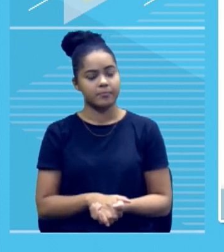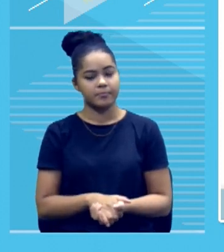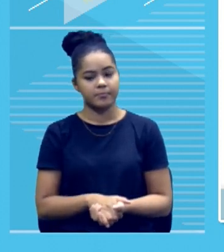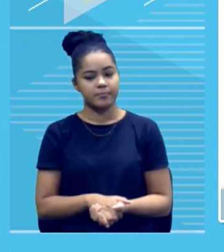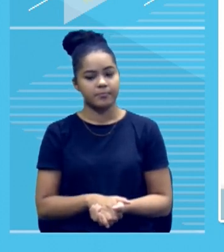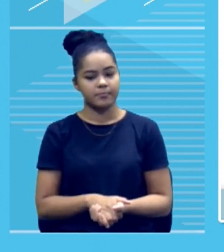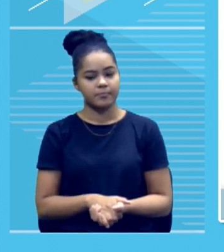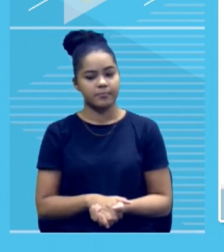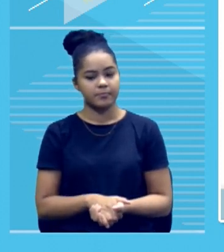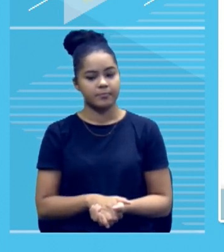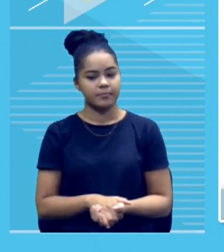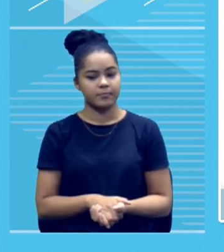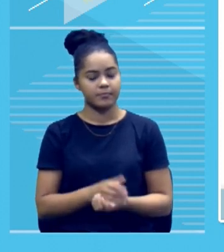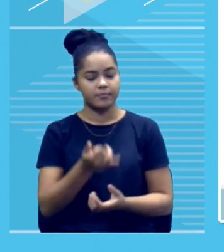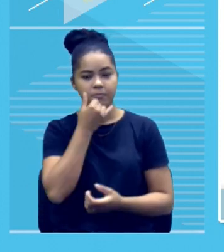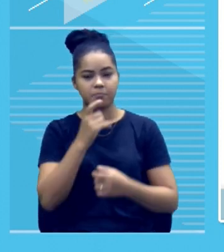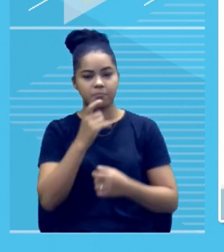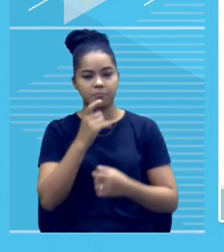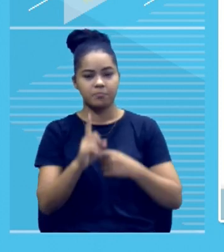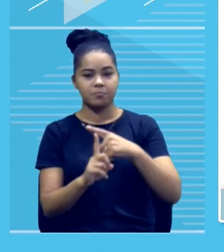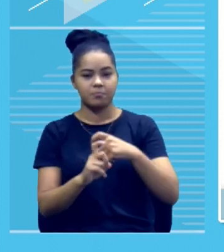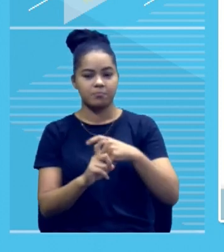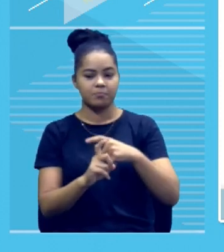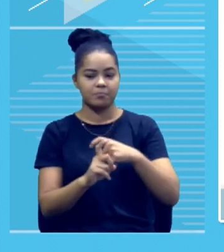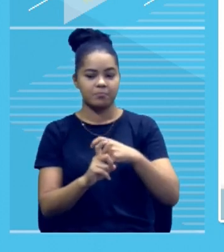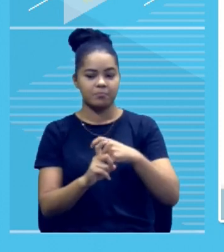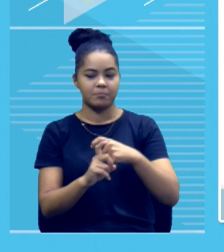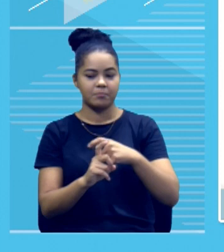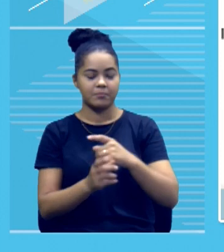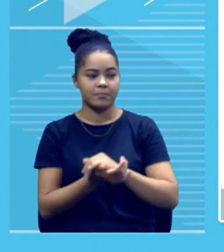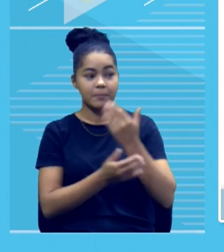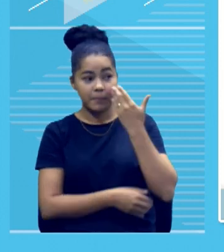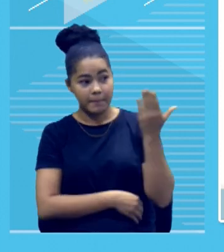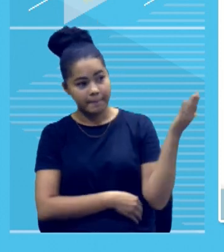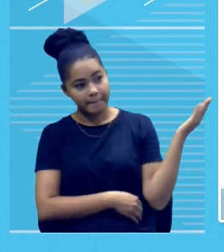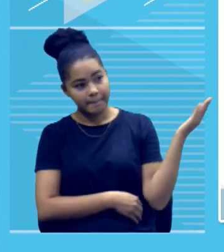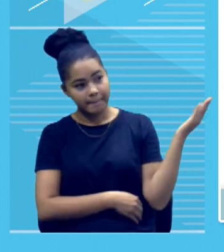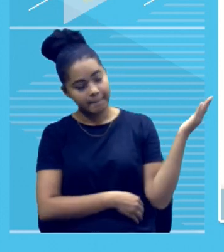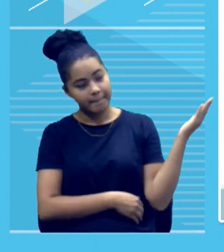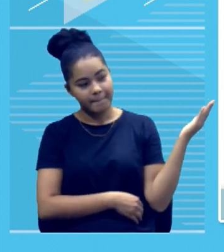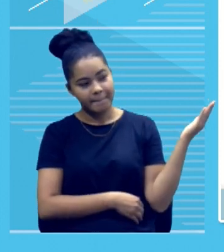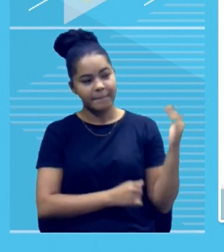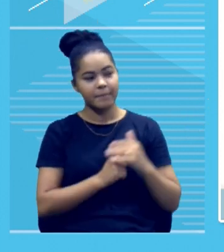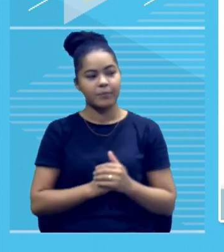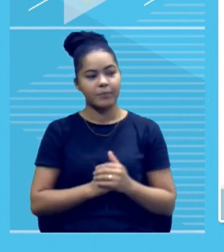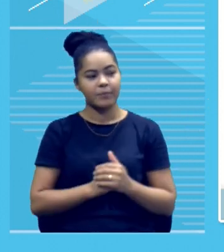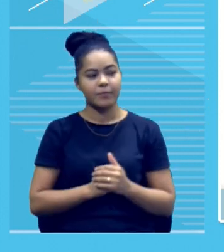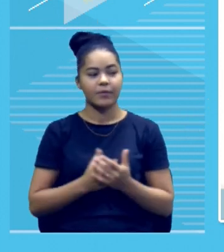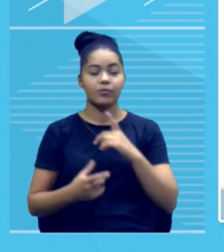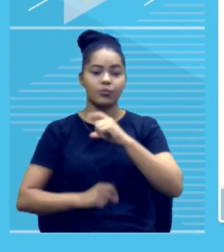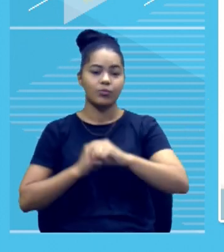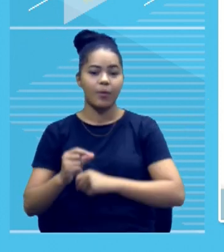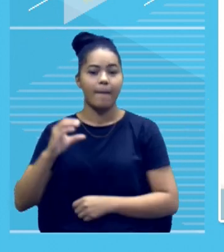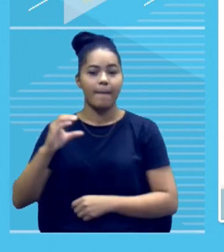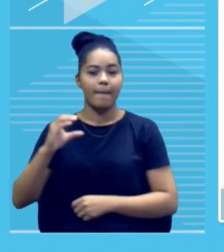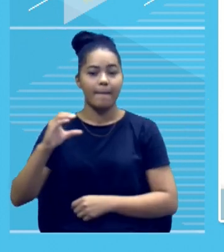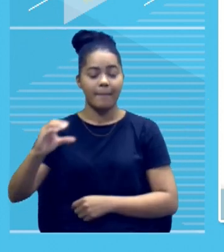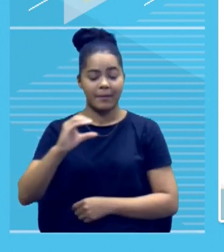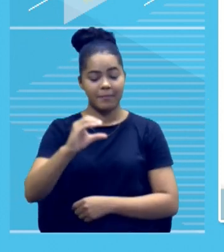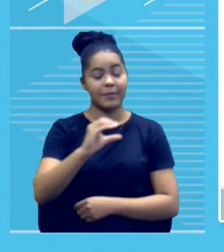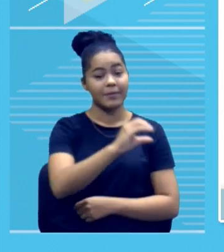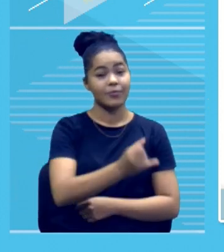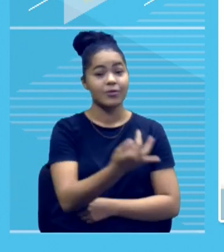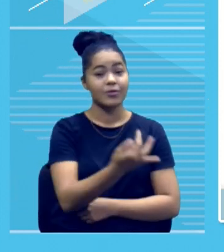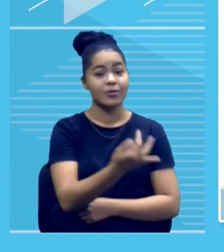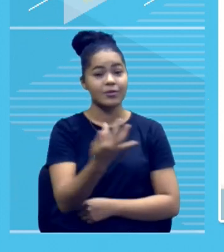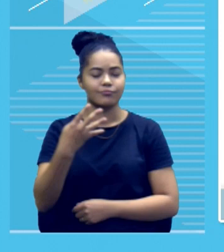tá? Olha só, o carbono assimétrico é o átomo que possui 4 ligantes diferentes entre